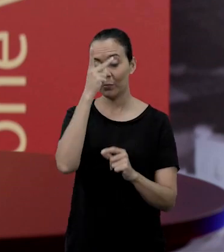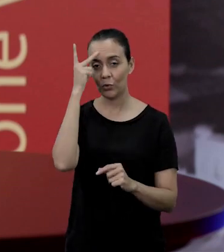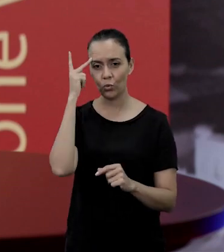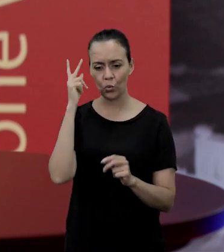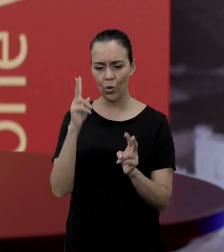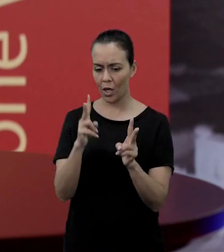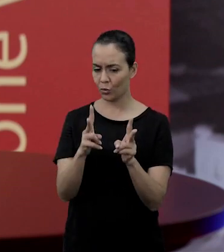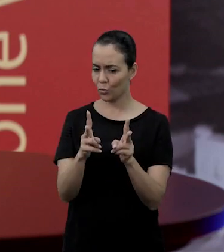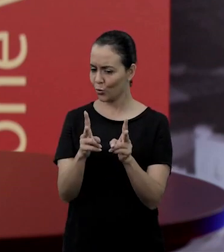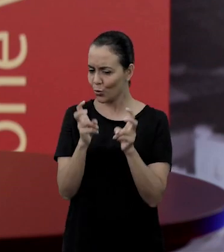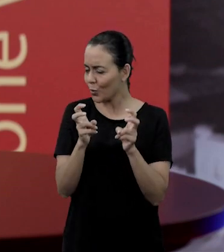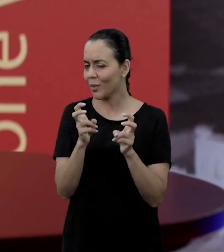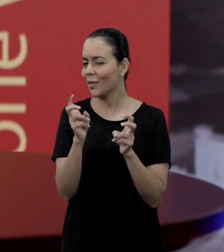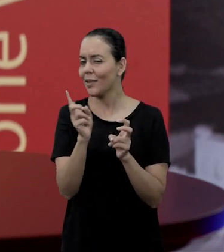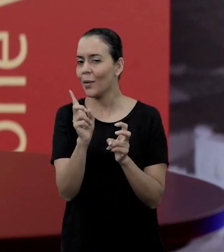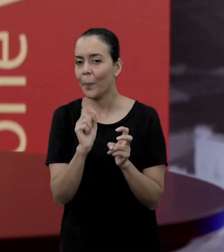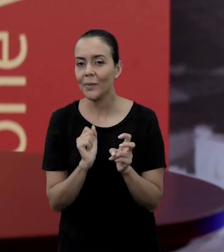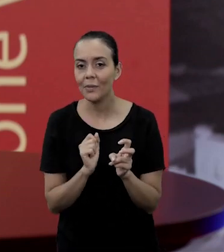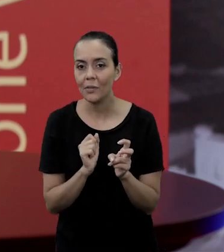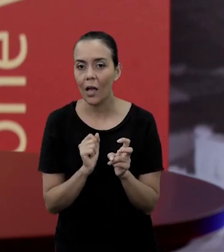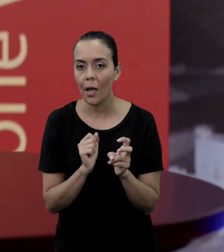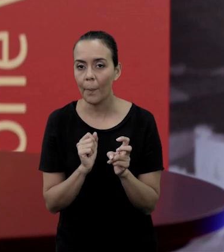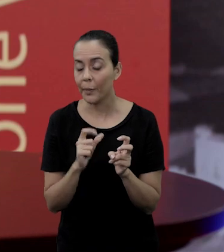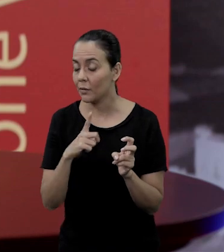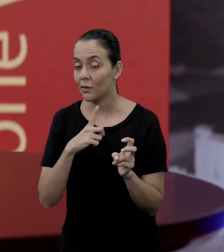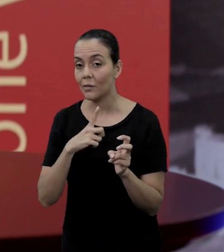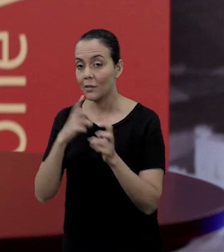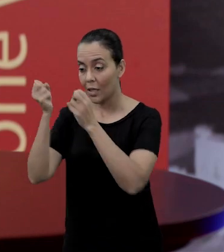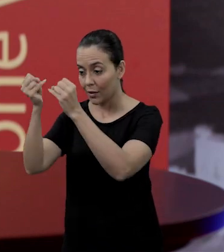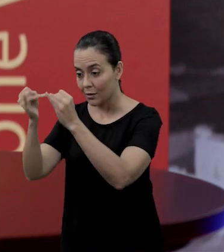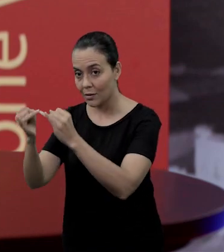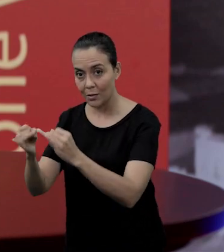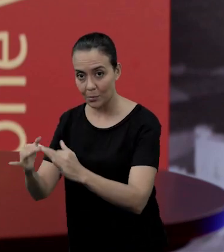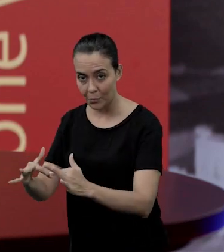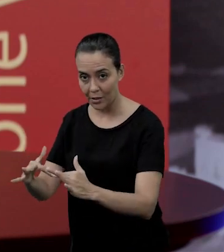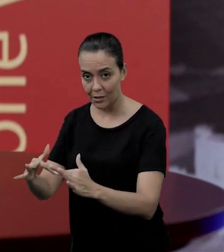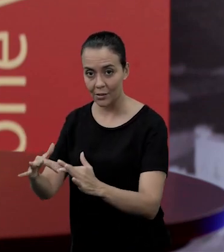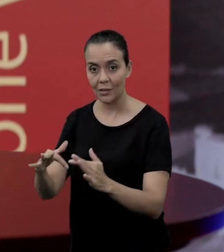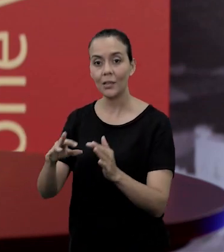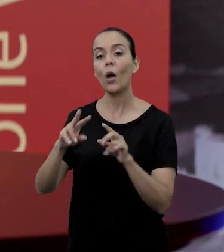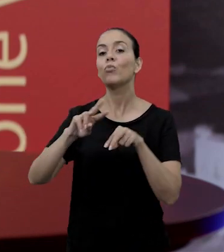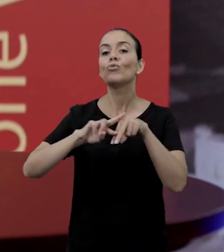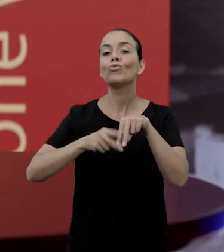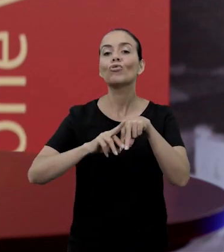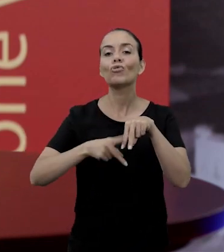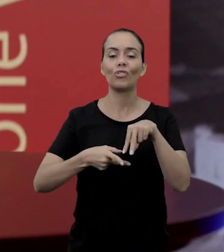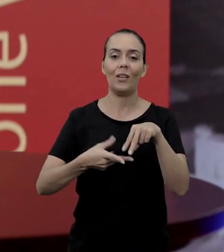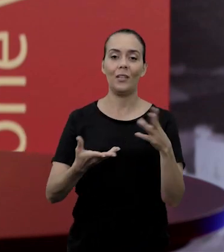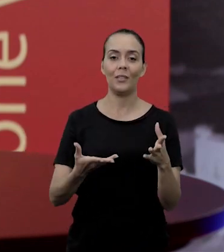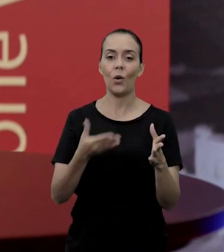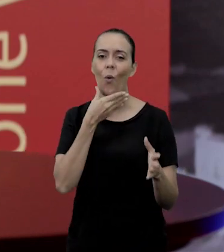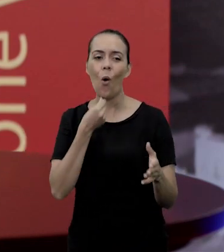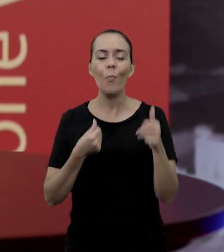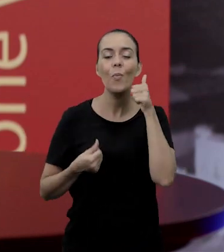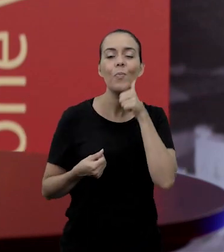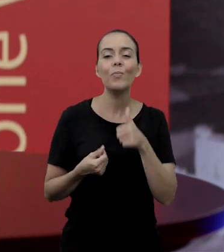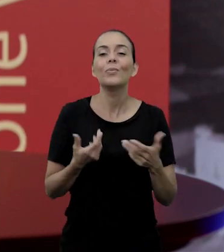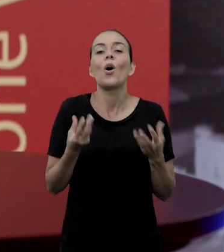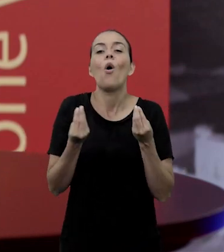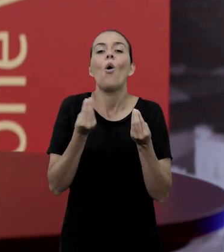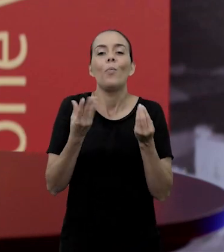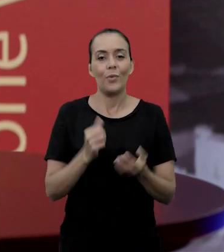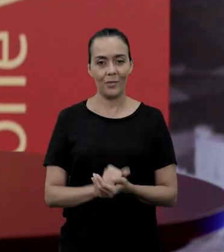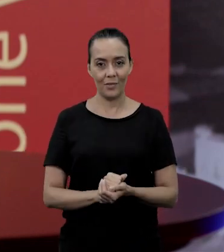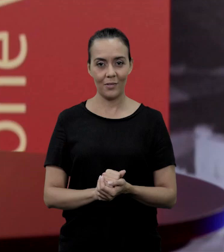mesma construção que ele identifica em raça está também em gênero e sexo, né? Quer dizer,